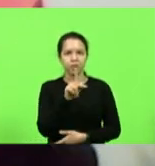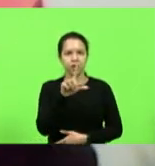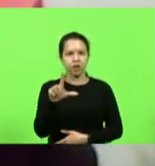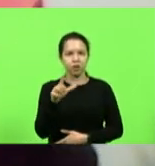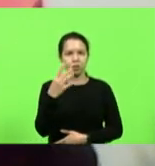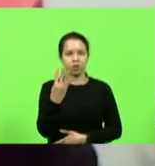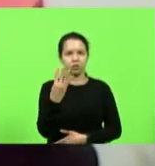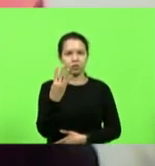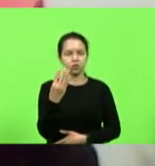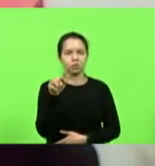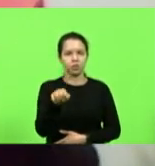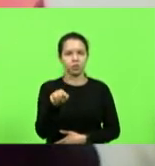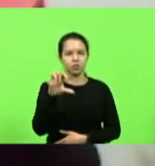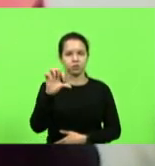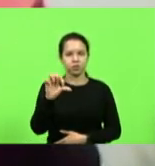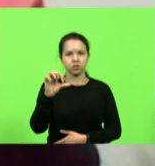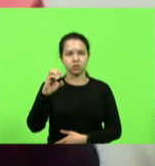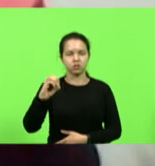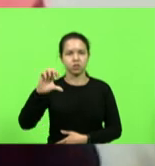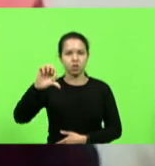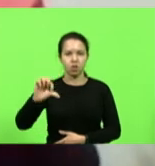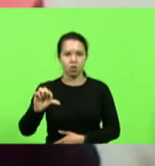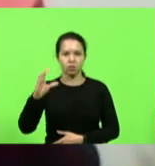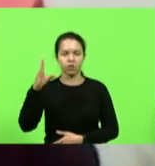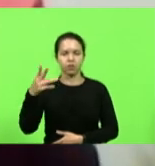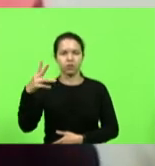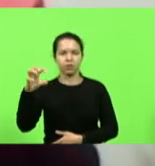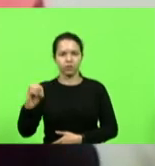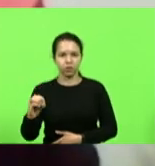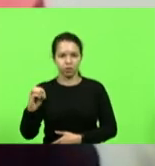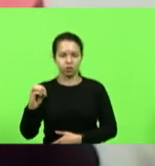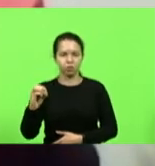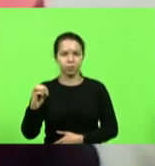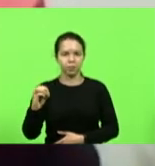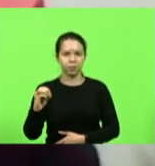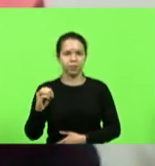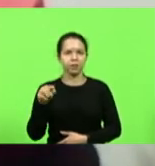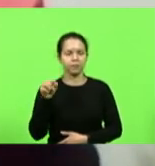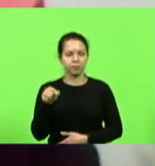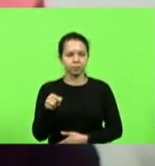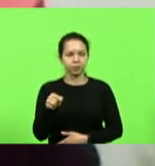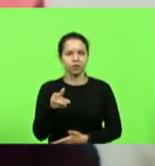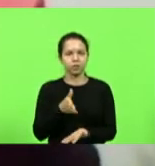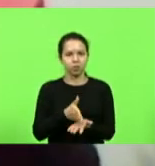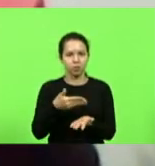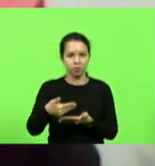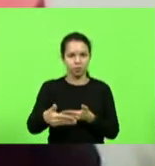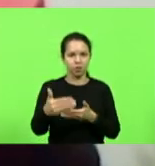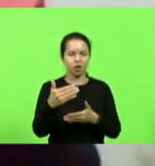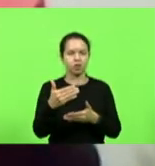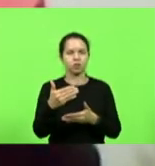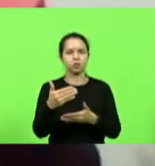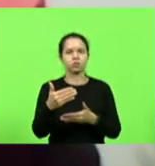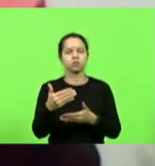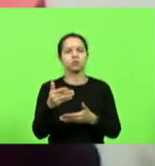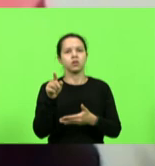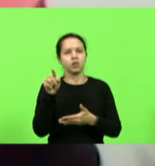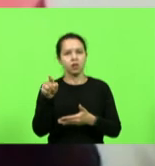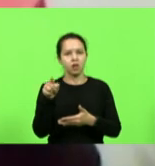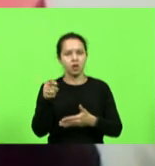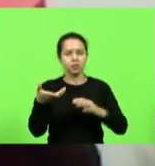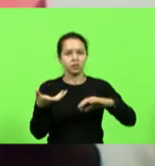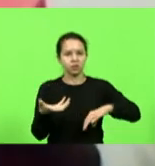4.909 de 2020, que deve seguir para o Senado. Eu espero que lá ele